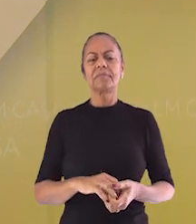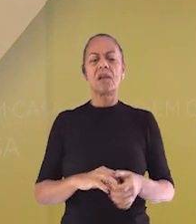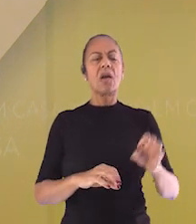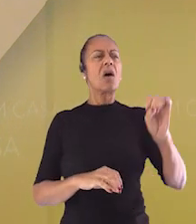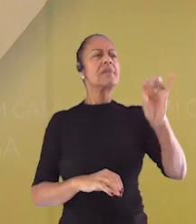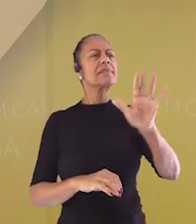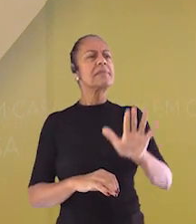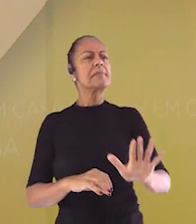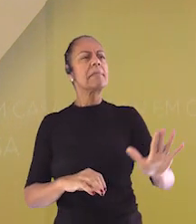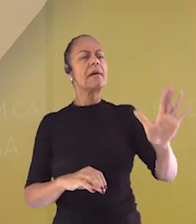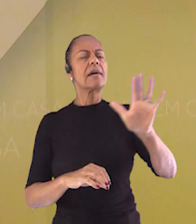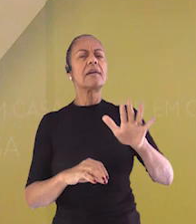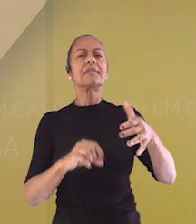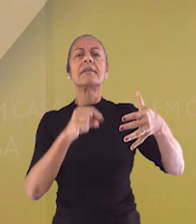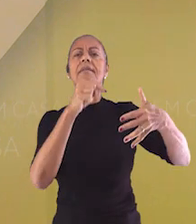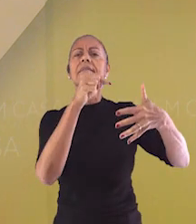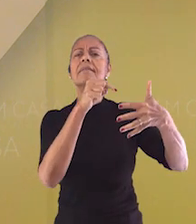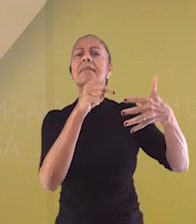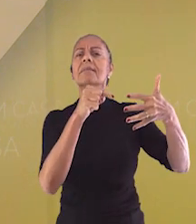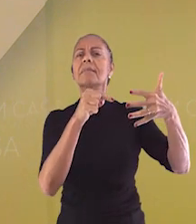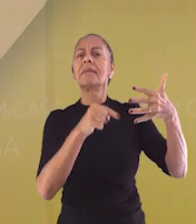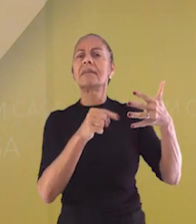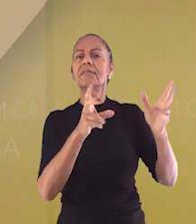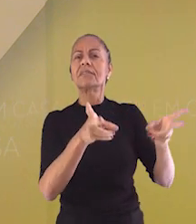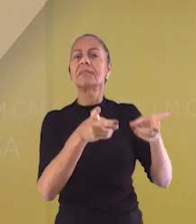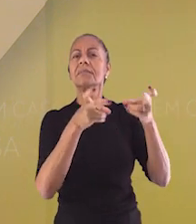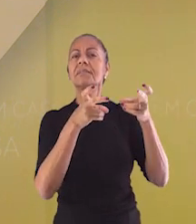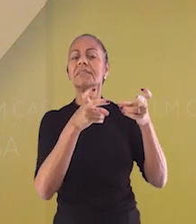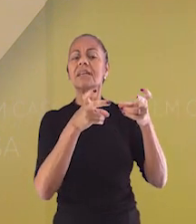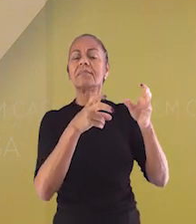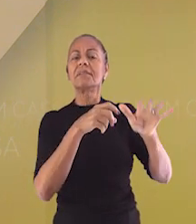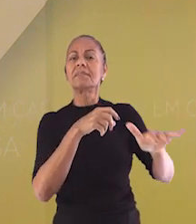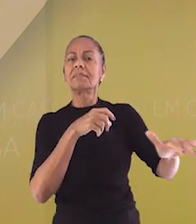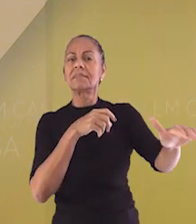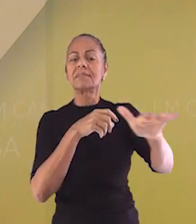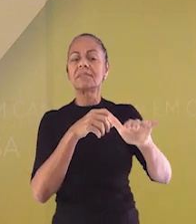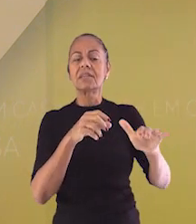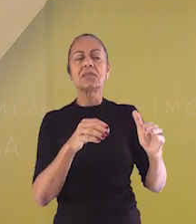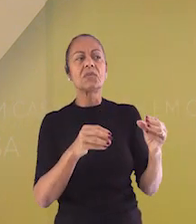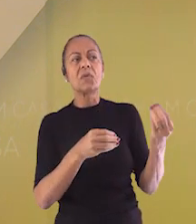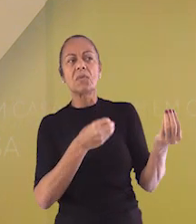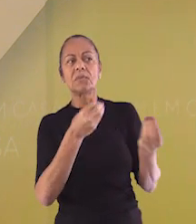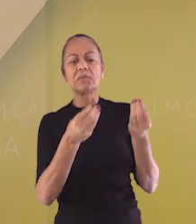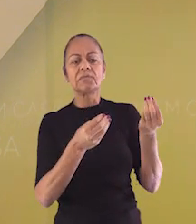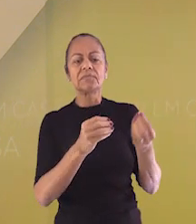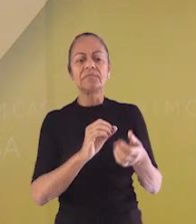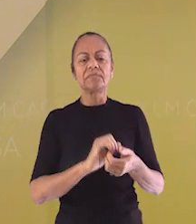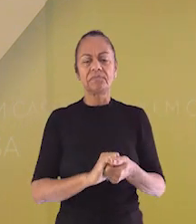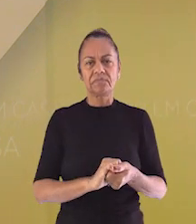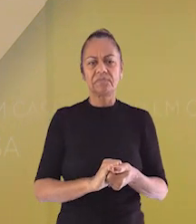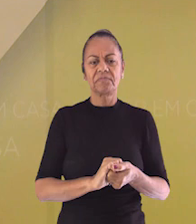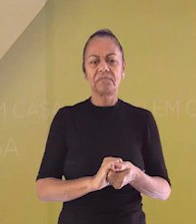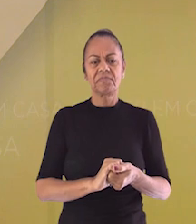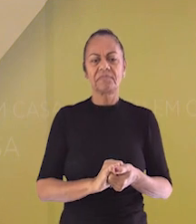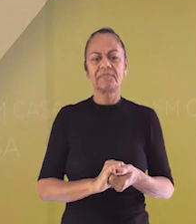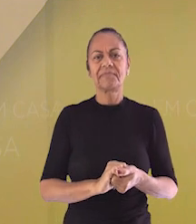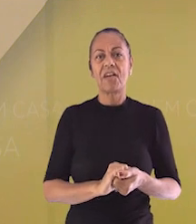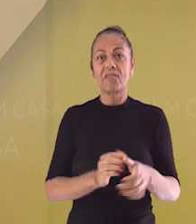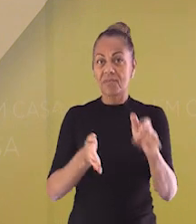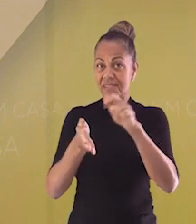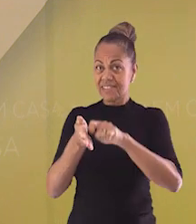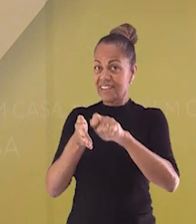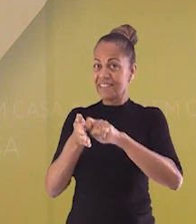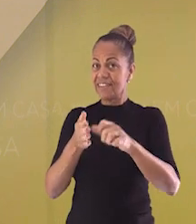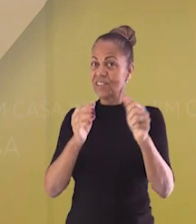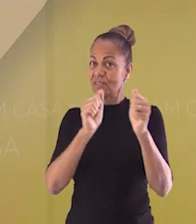Que elementos você consegue identificar nessa paisagem? Vamos descrever juntos. Se eu